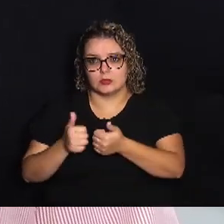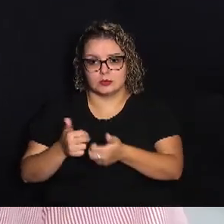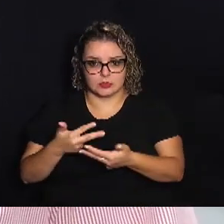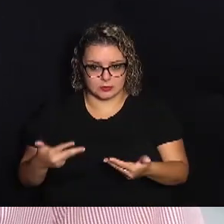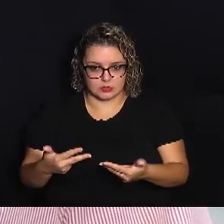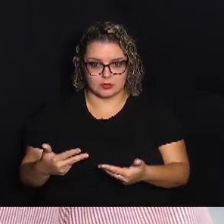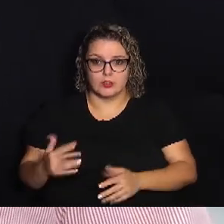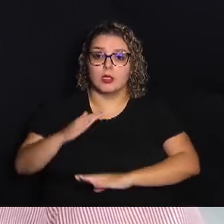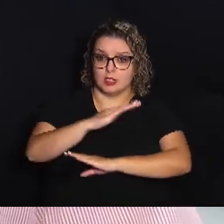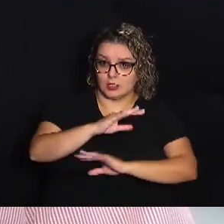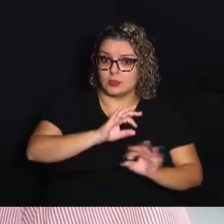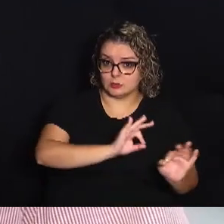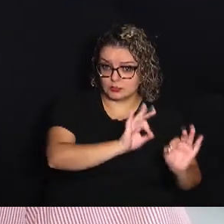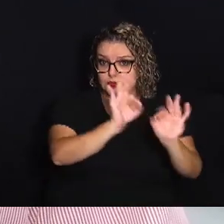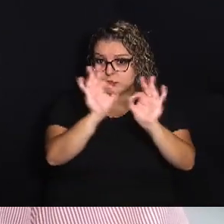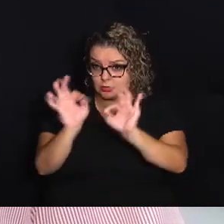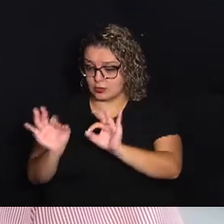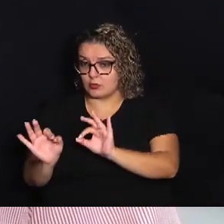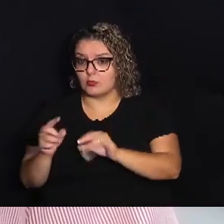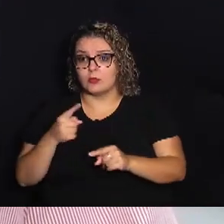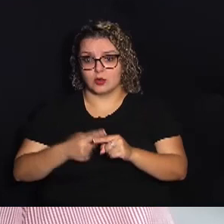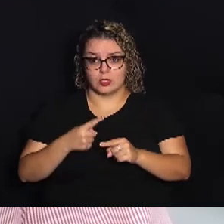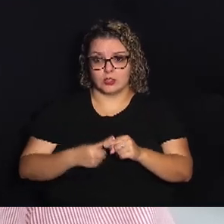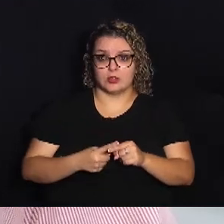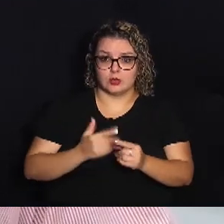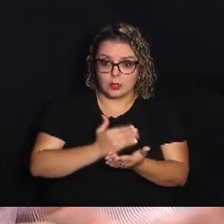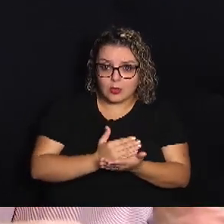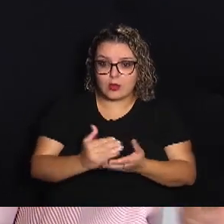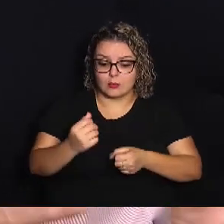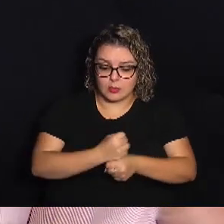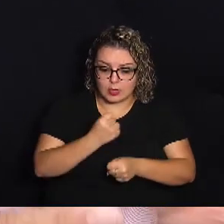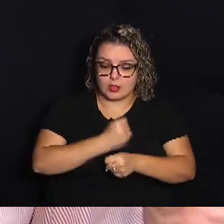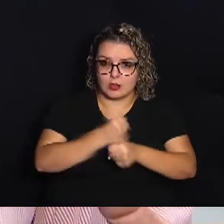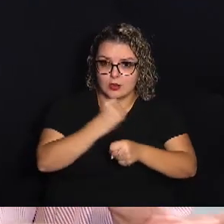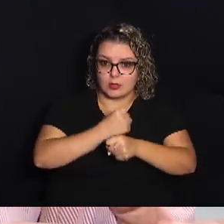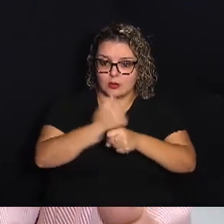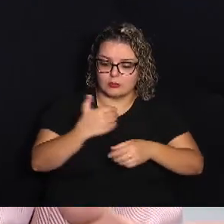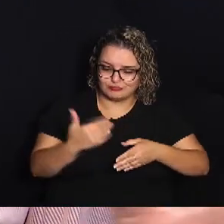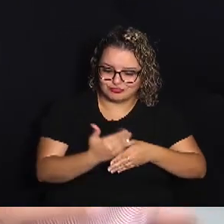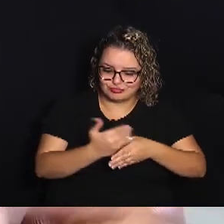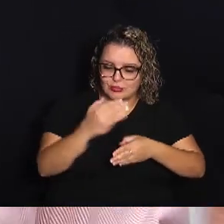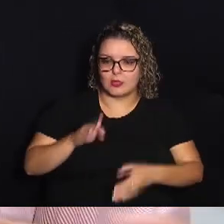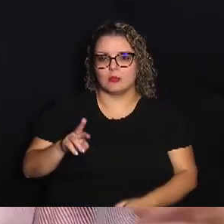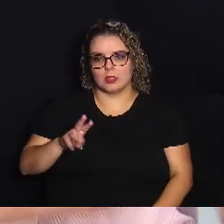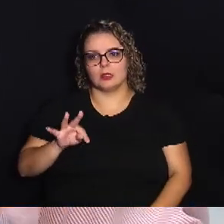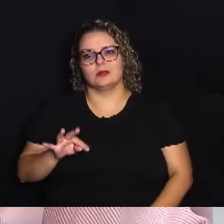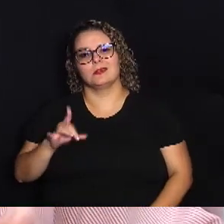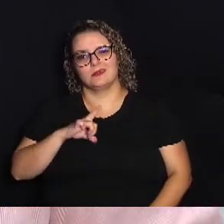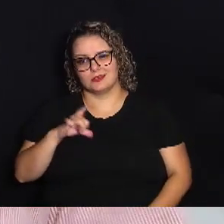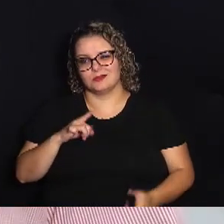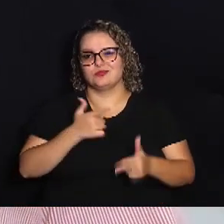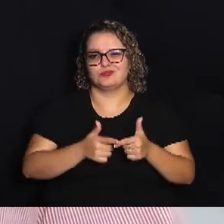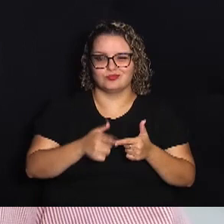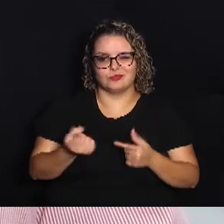transporte coletivo a câmara tem acompanhado porque desde que começaram as obras do BRT que causaram e continua